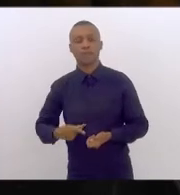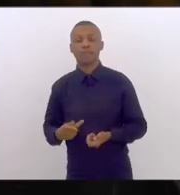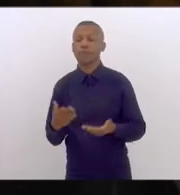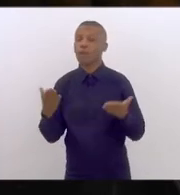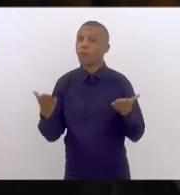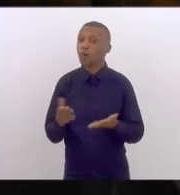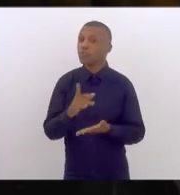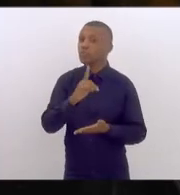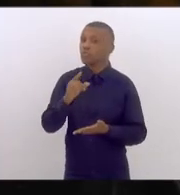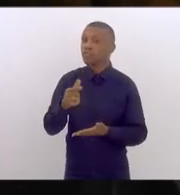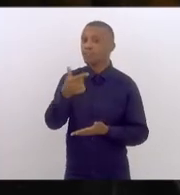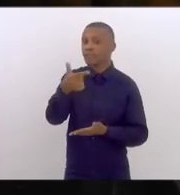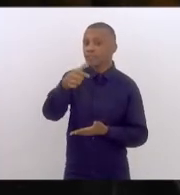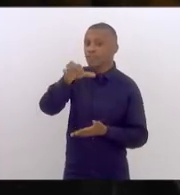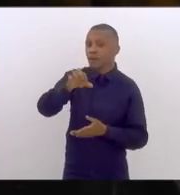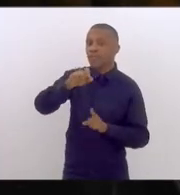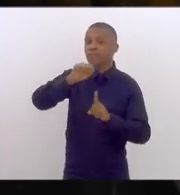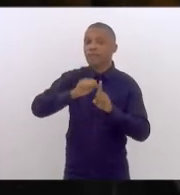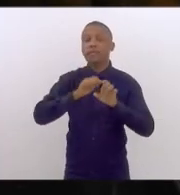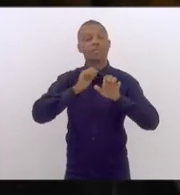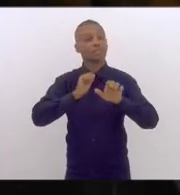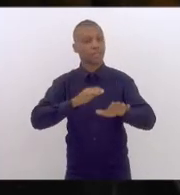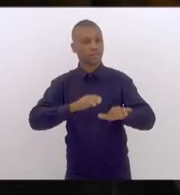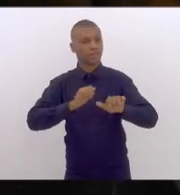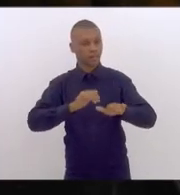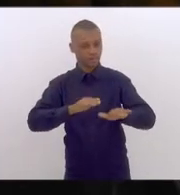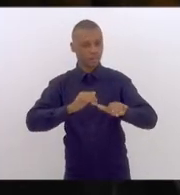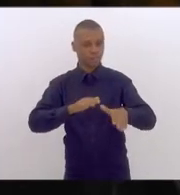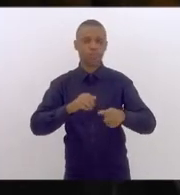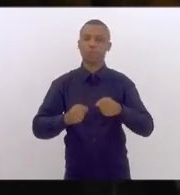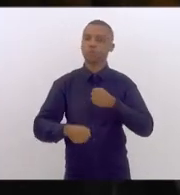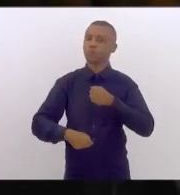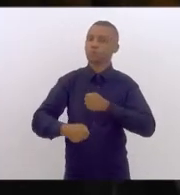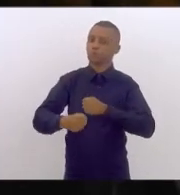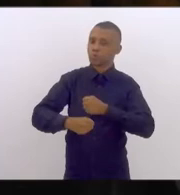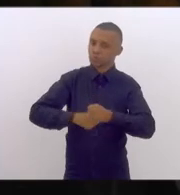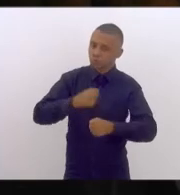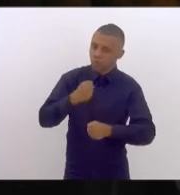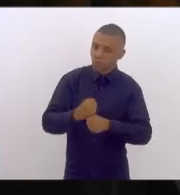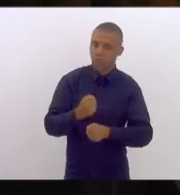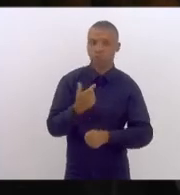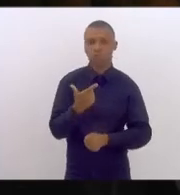29 de setembro de 2022